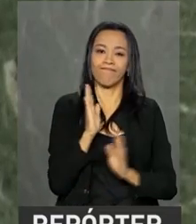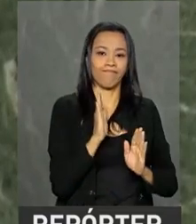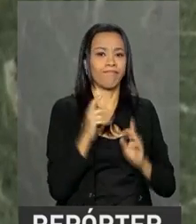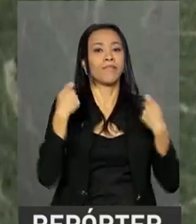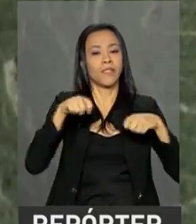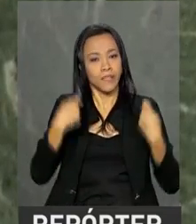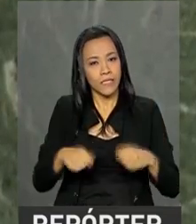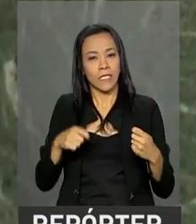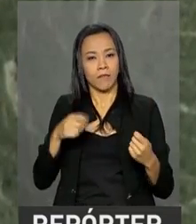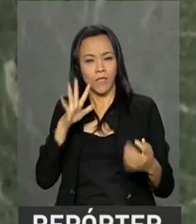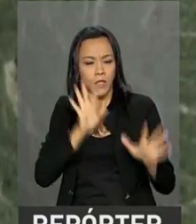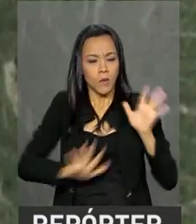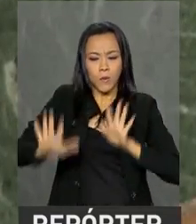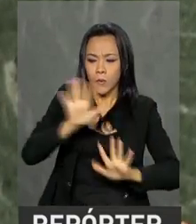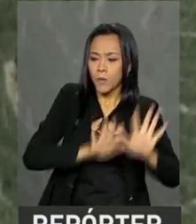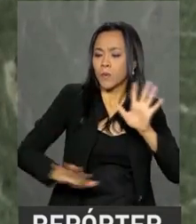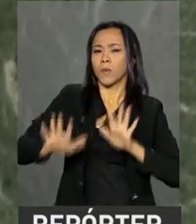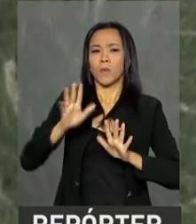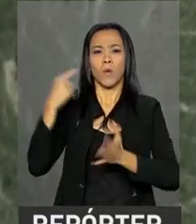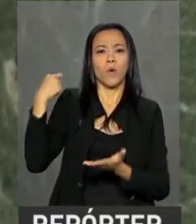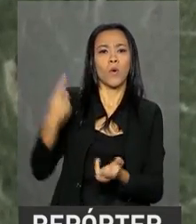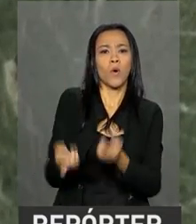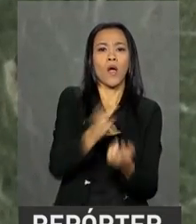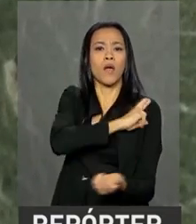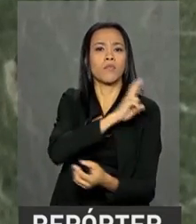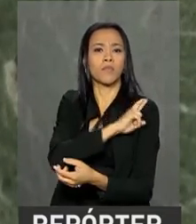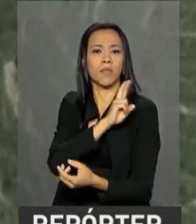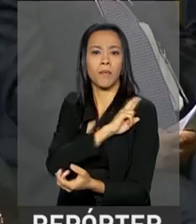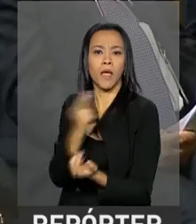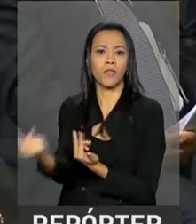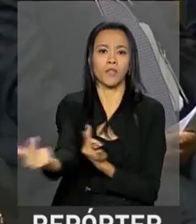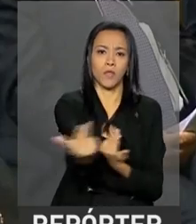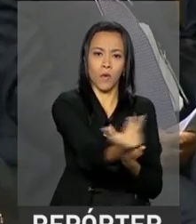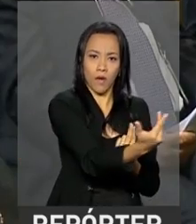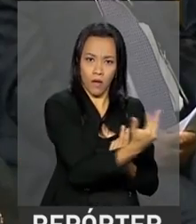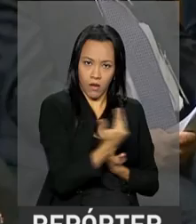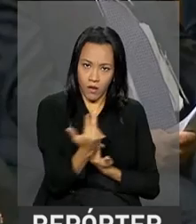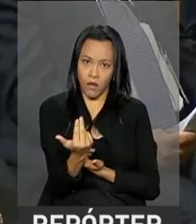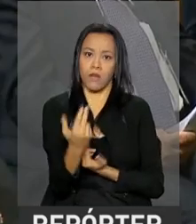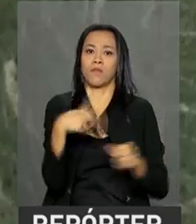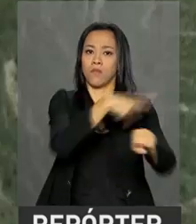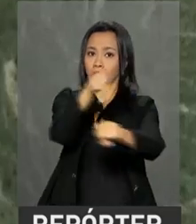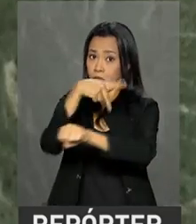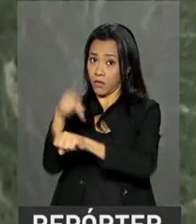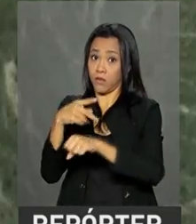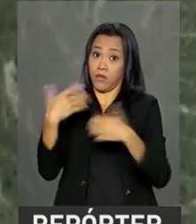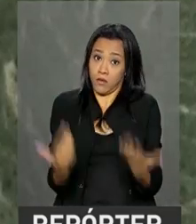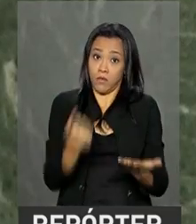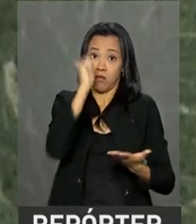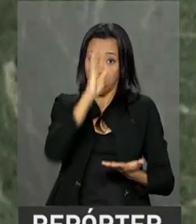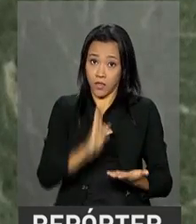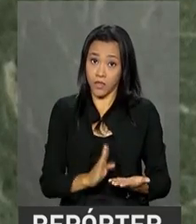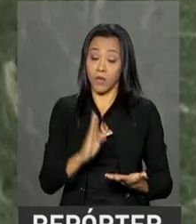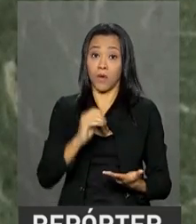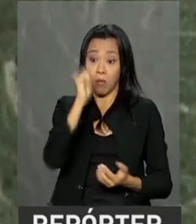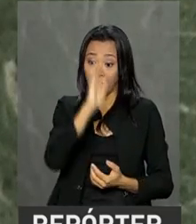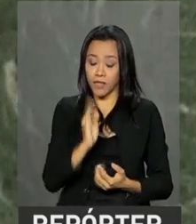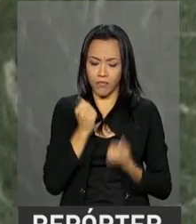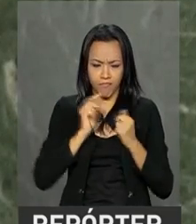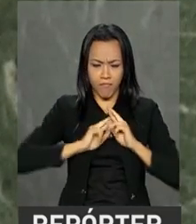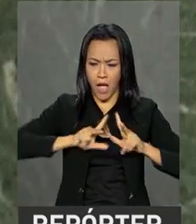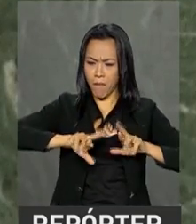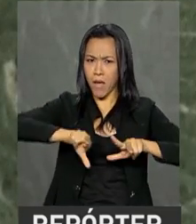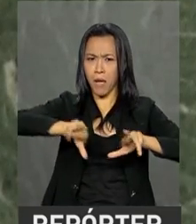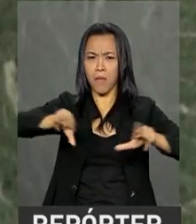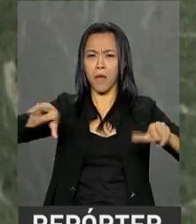ambiciosas sobre o princípio das responsabilidades comuns porém diferenciadas país mais biodiverso